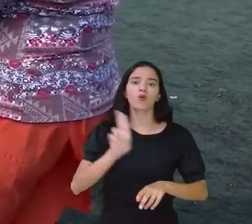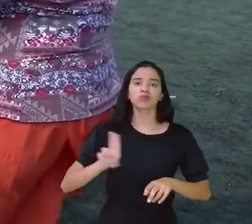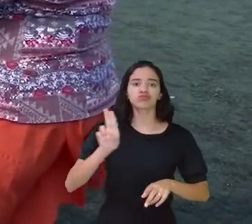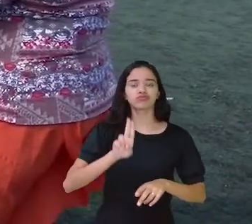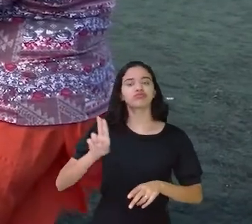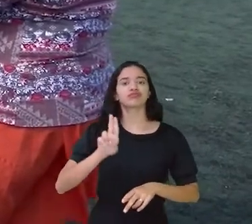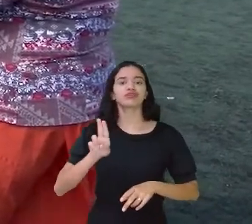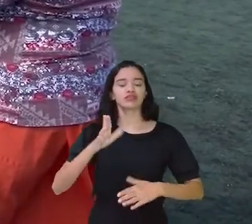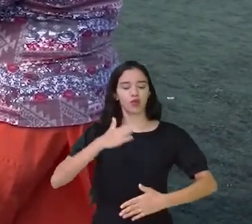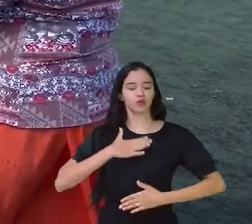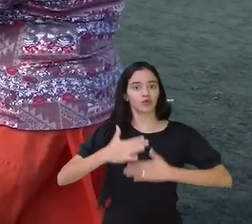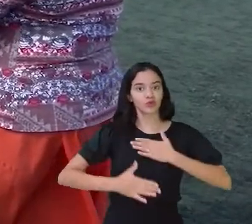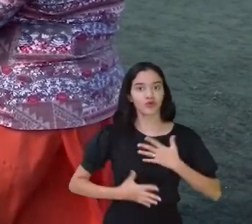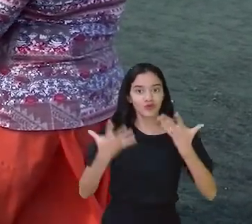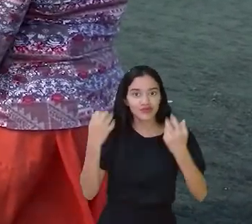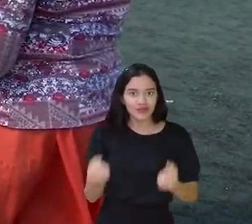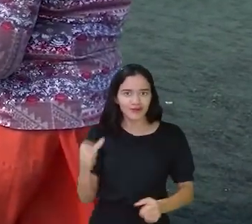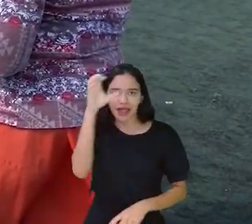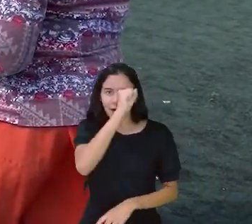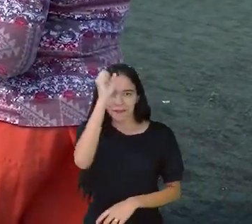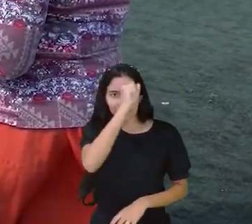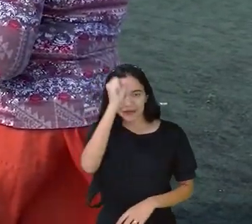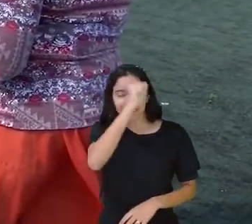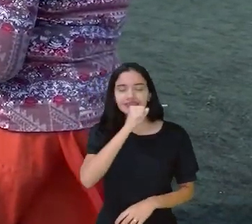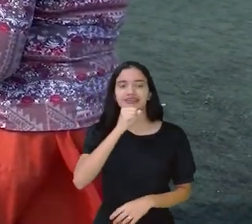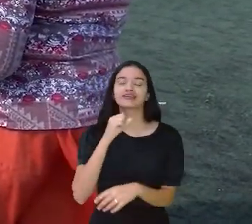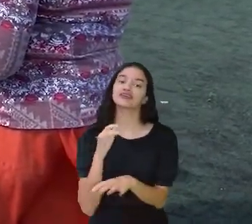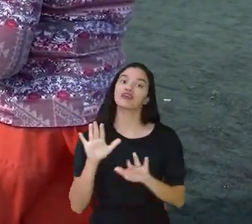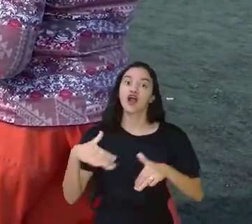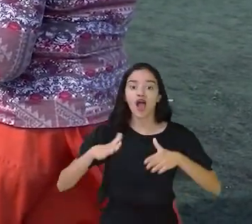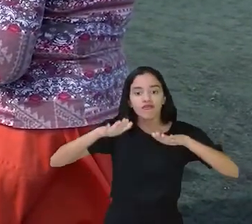corpo. Ai, vamos aprender? Legal. Vamos, Nicolas. Quem quer ir?